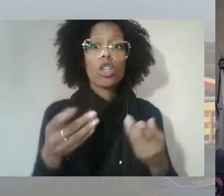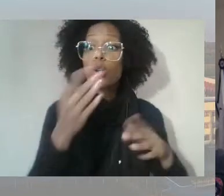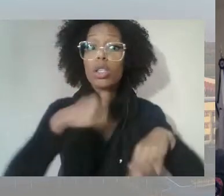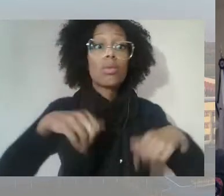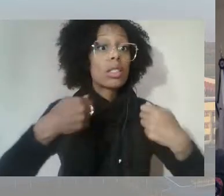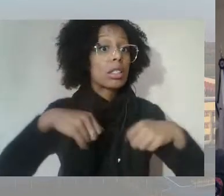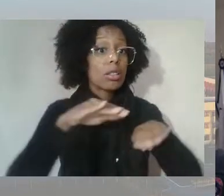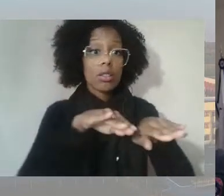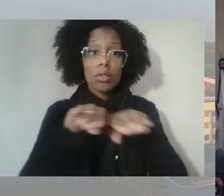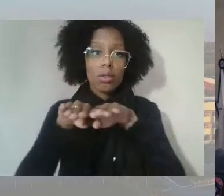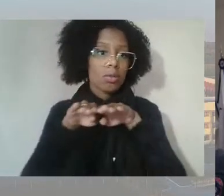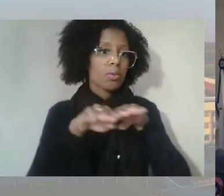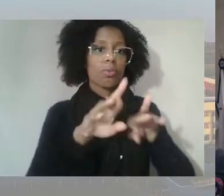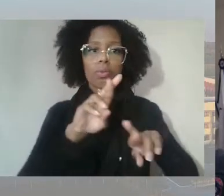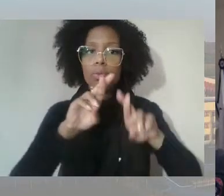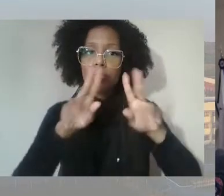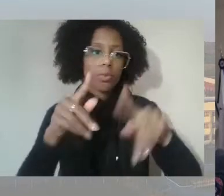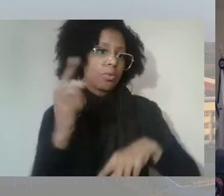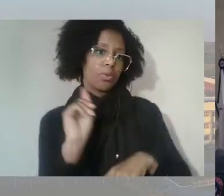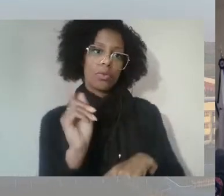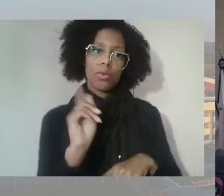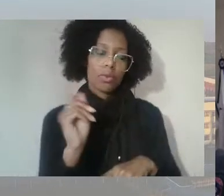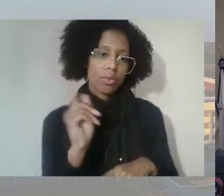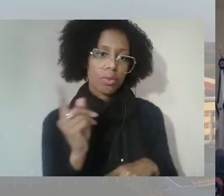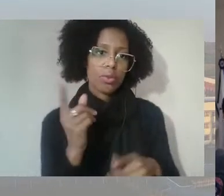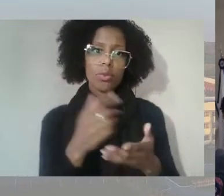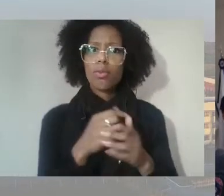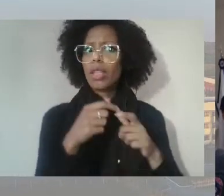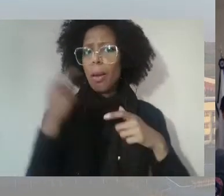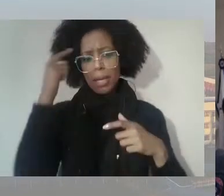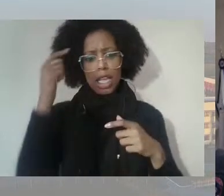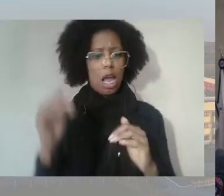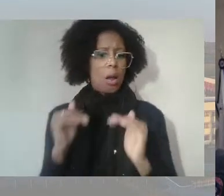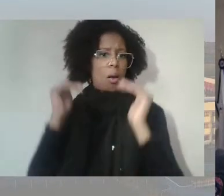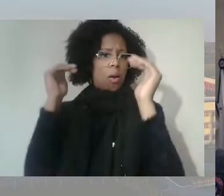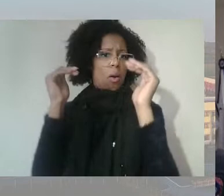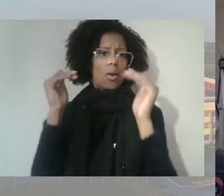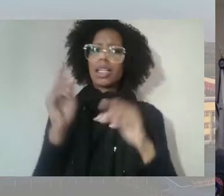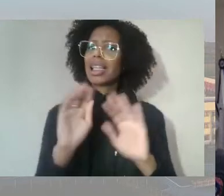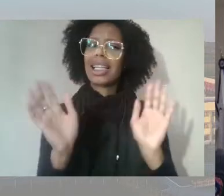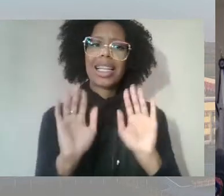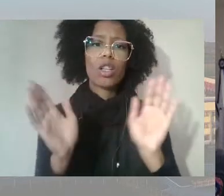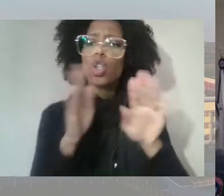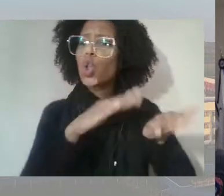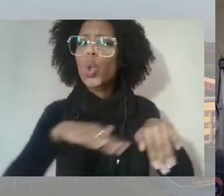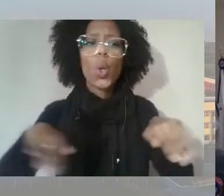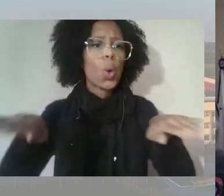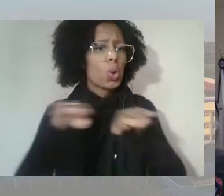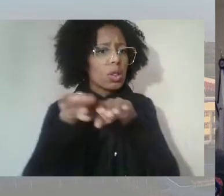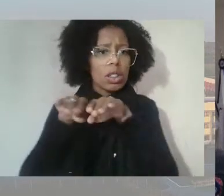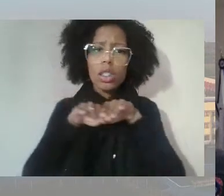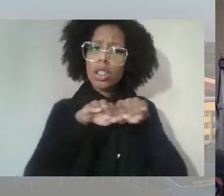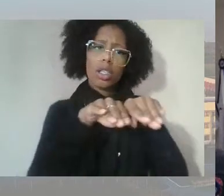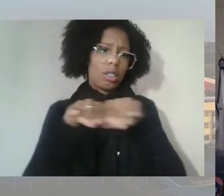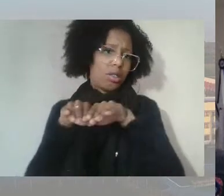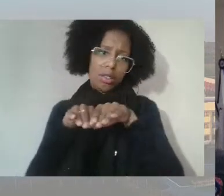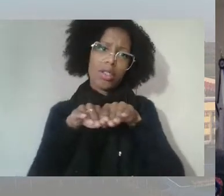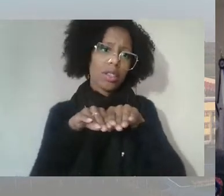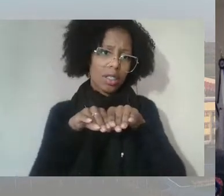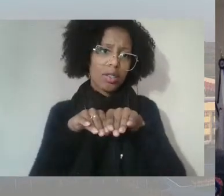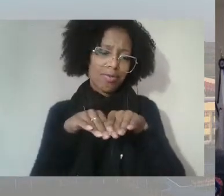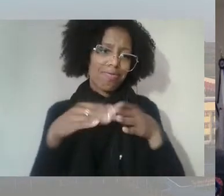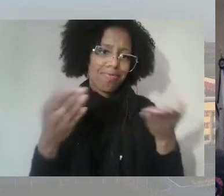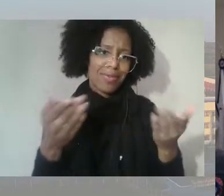e não diferentes, e não maiores, não superiores, muito pelo contrário. A nossa luta é para que nós sejamos horizontais nessa